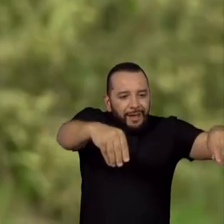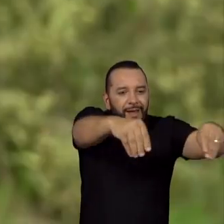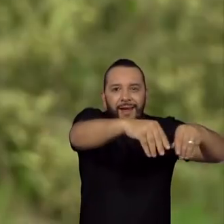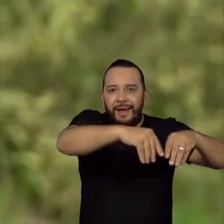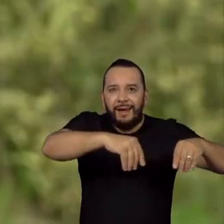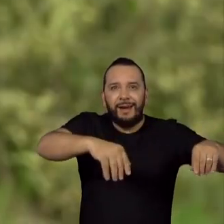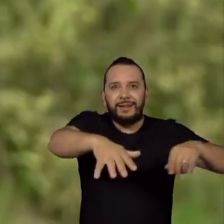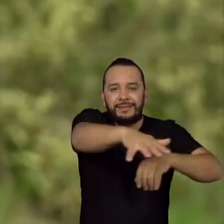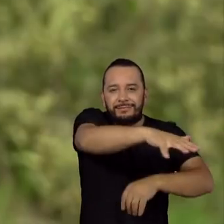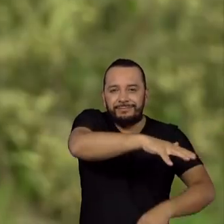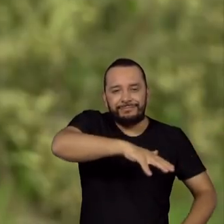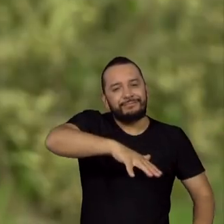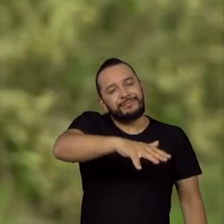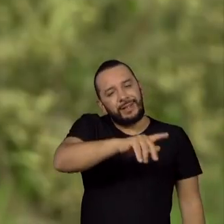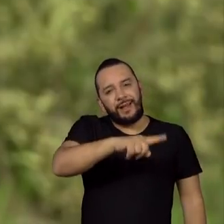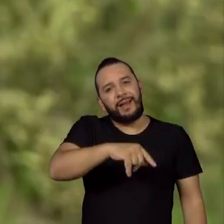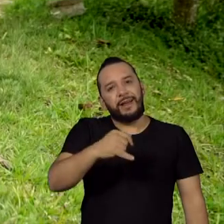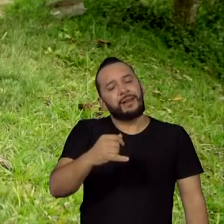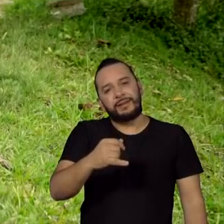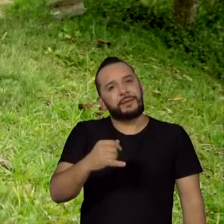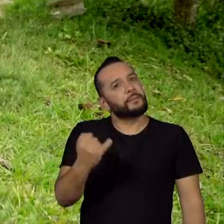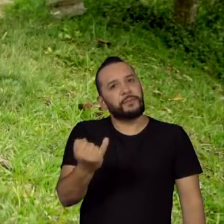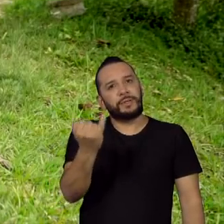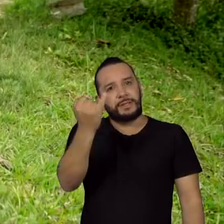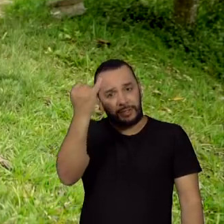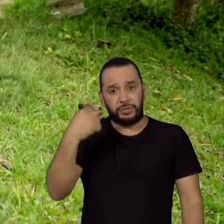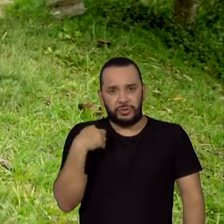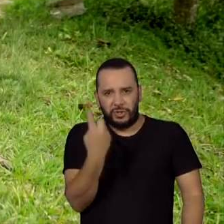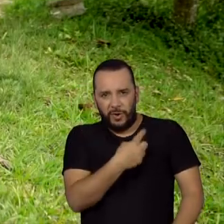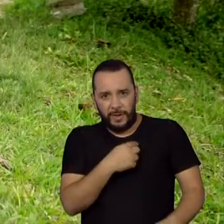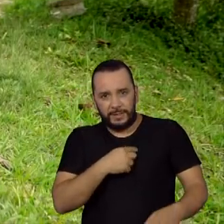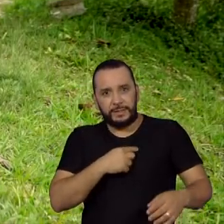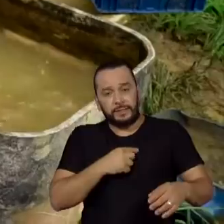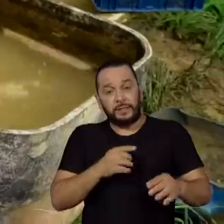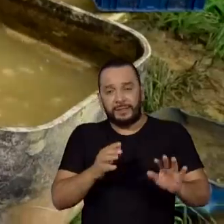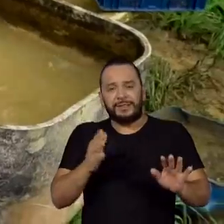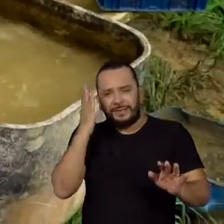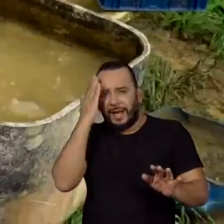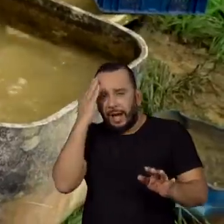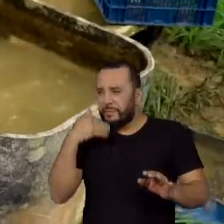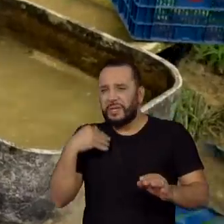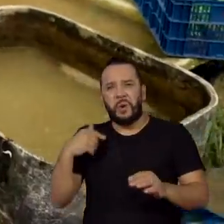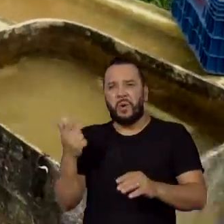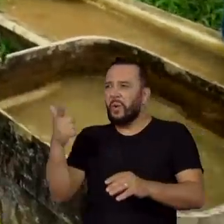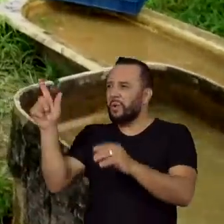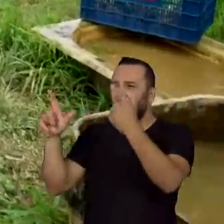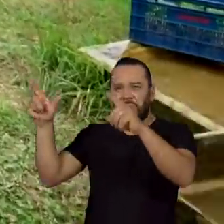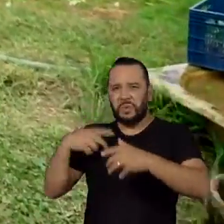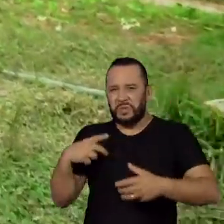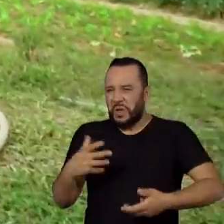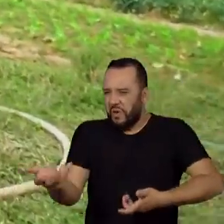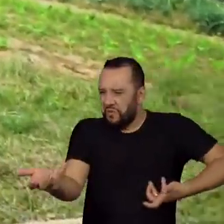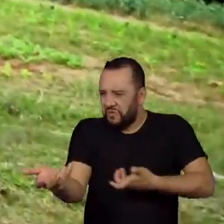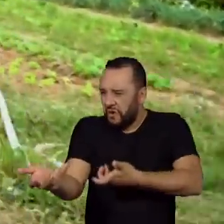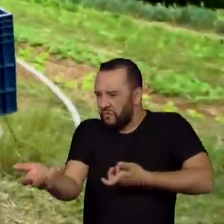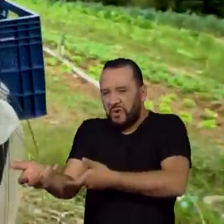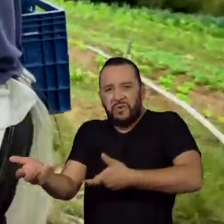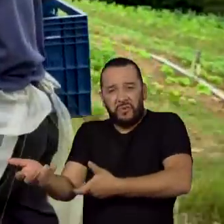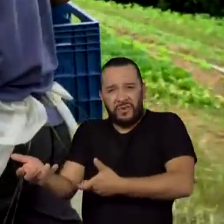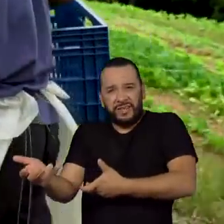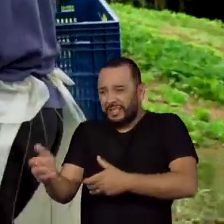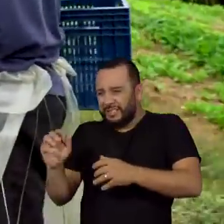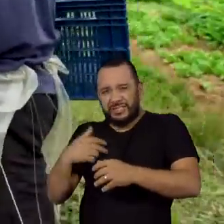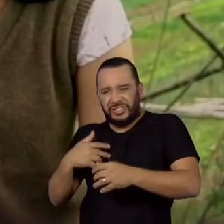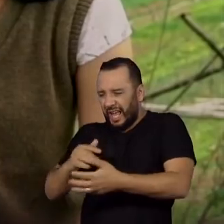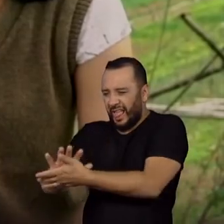e não tem valor assim no comércio, né? Fora que fazia muito mal pra gente, né? Para quem aplicava, né? O projeto veio numa